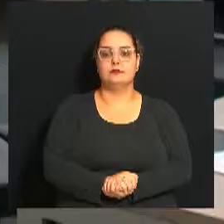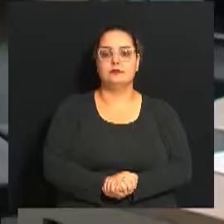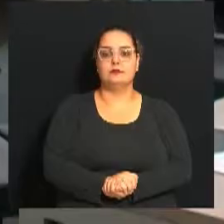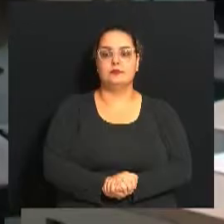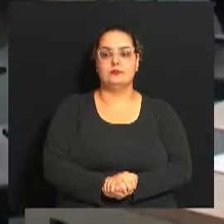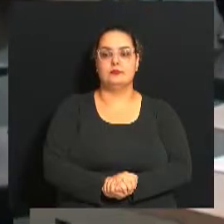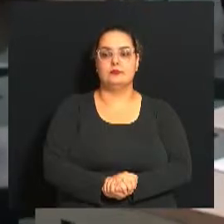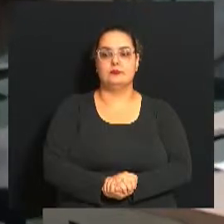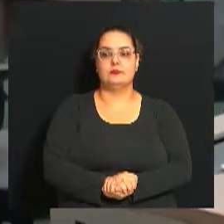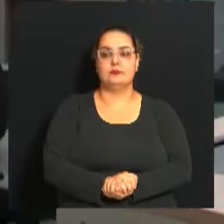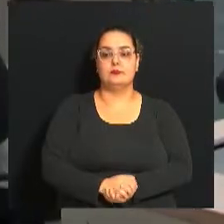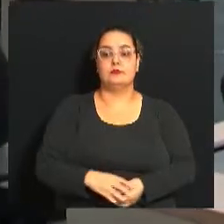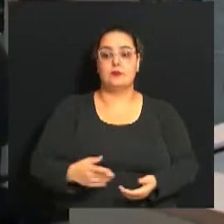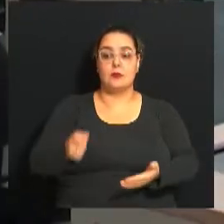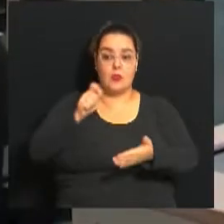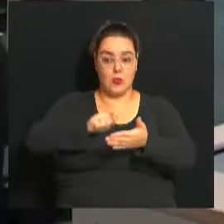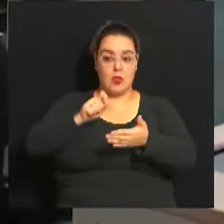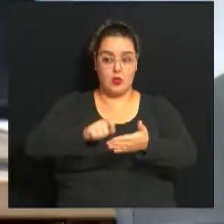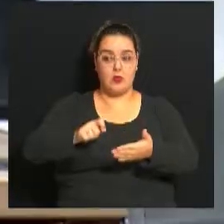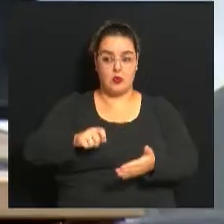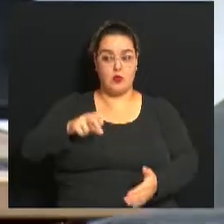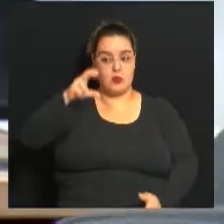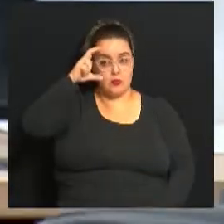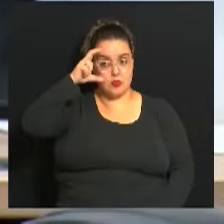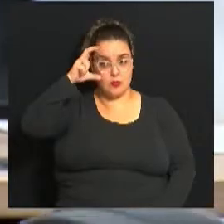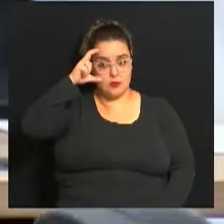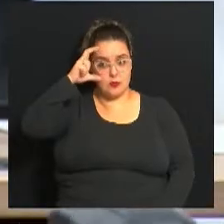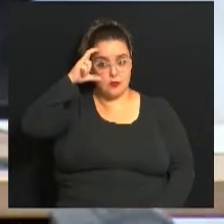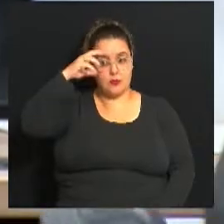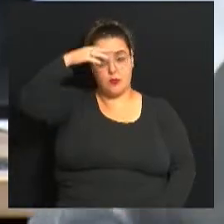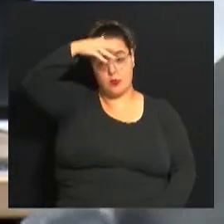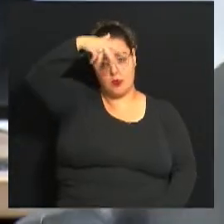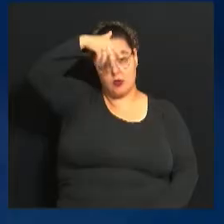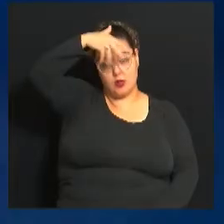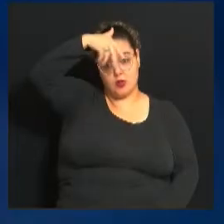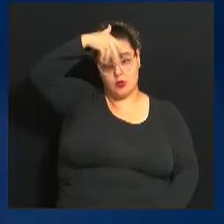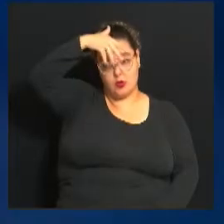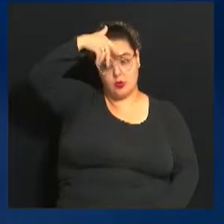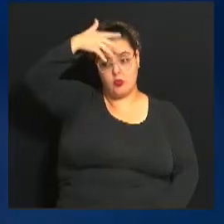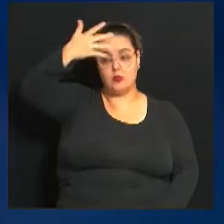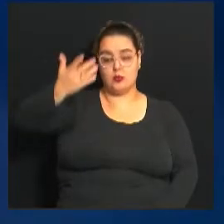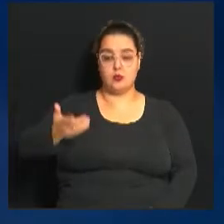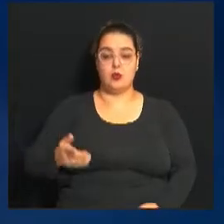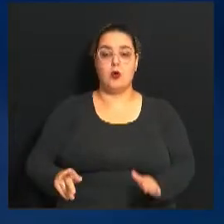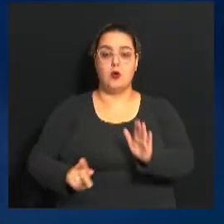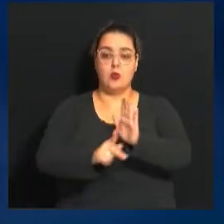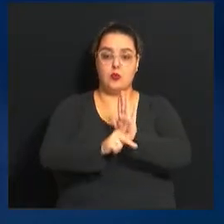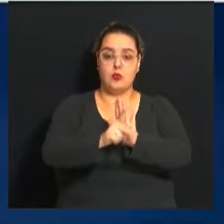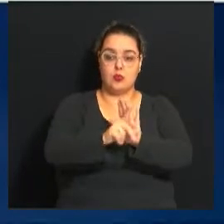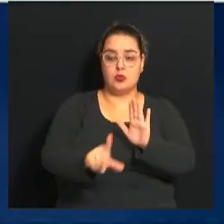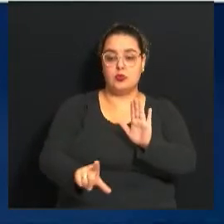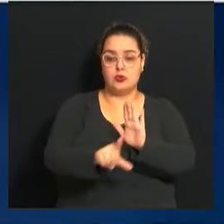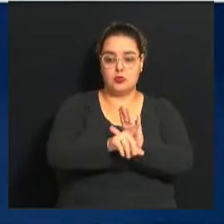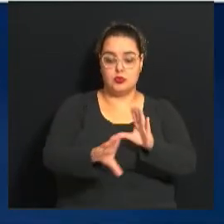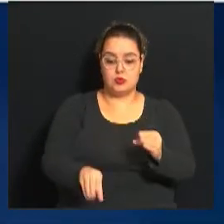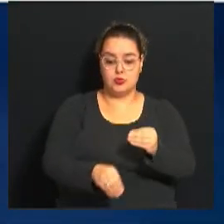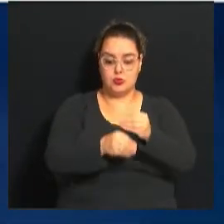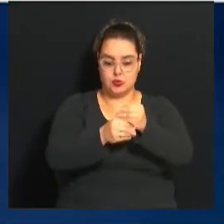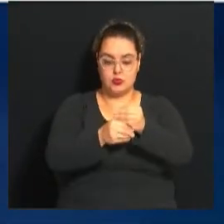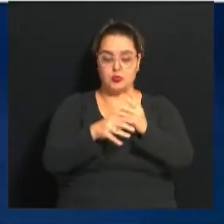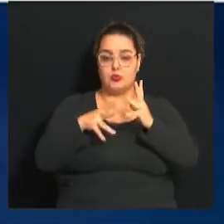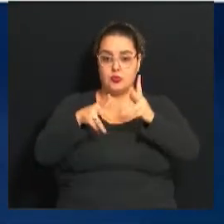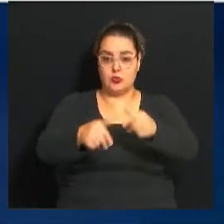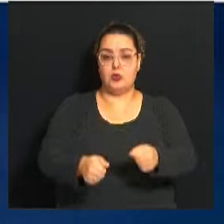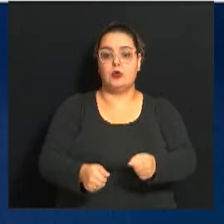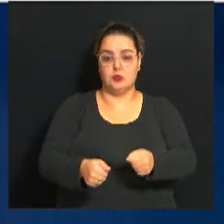De autoria dos vereadores Carlinhos Camelô e Rodrigo da Farmadic, foi protocolado o substitutivo total ao